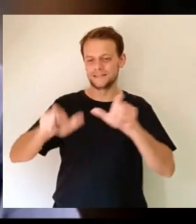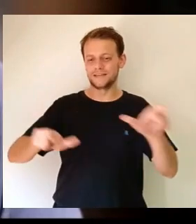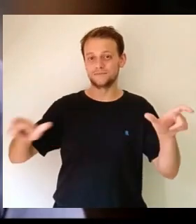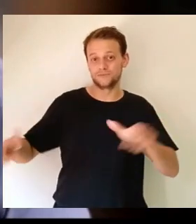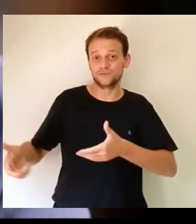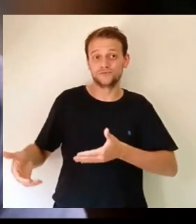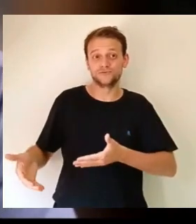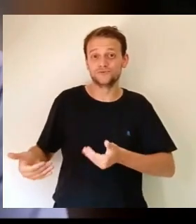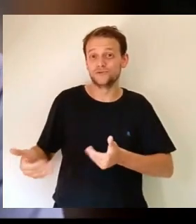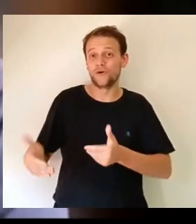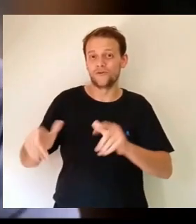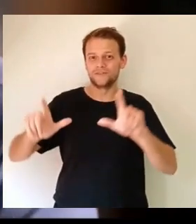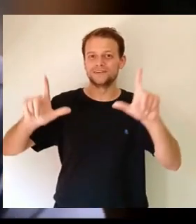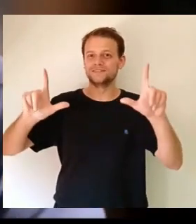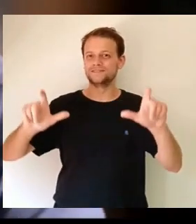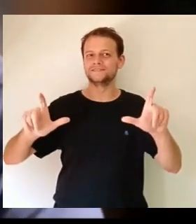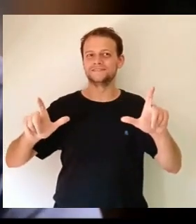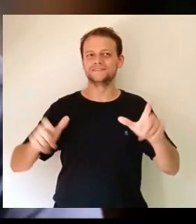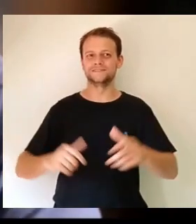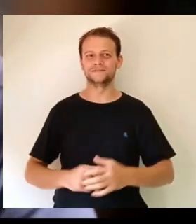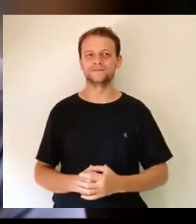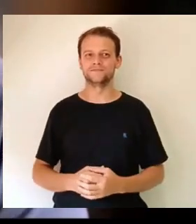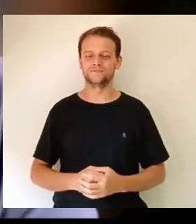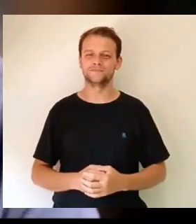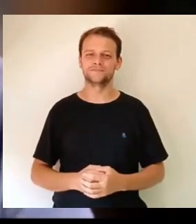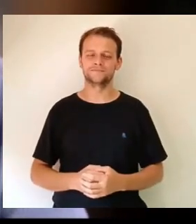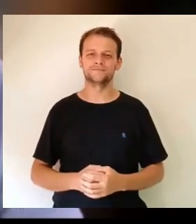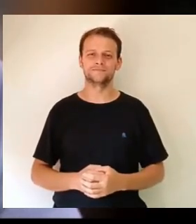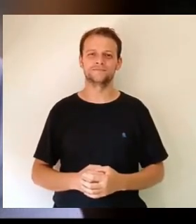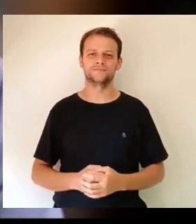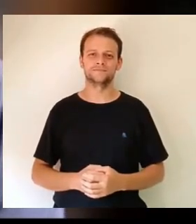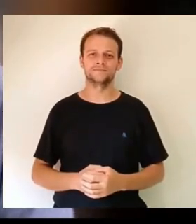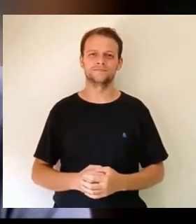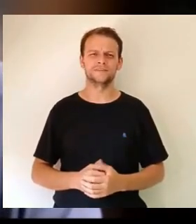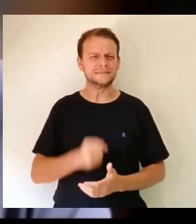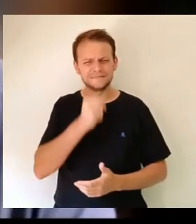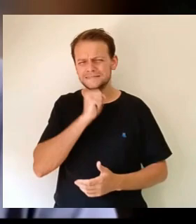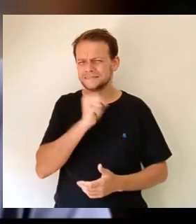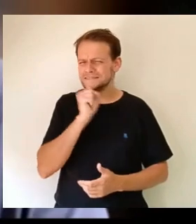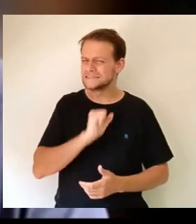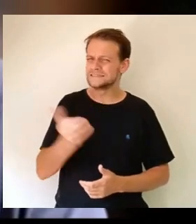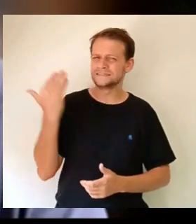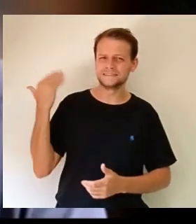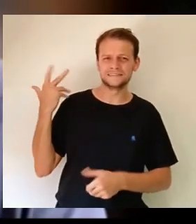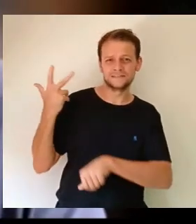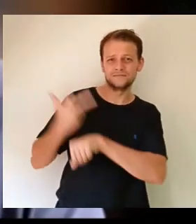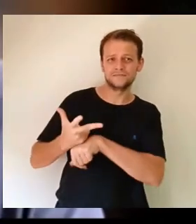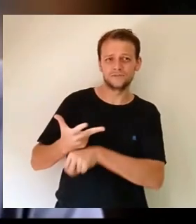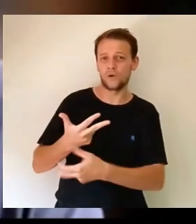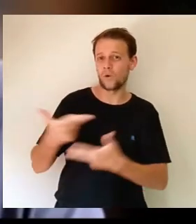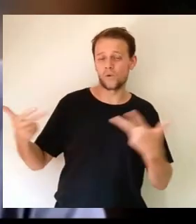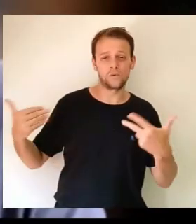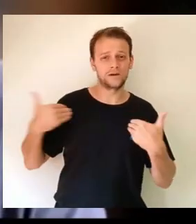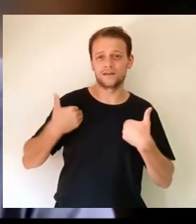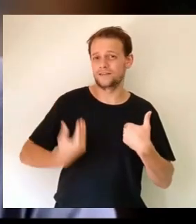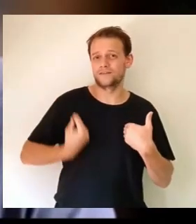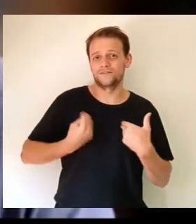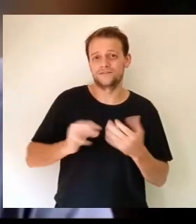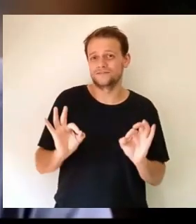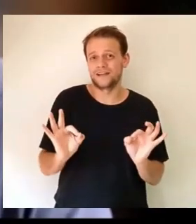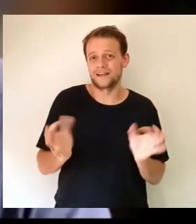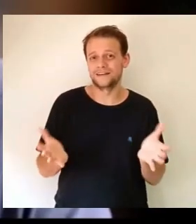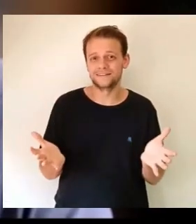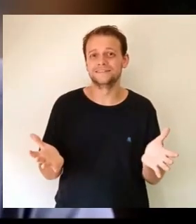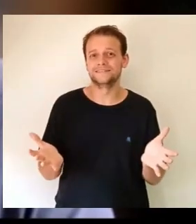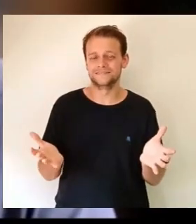as pessoas aparecem jovens, né, nas fotos, tudo, tem fotos muito antigas, vídeos, tem coisas de antes